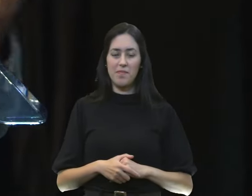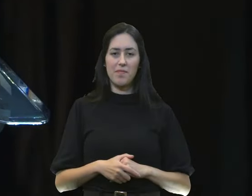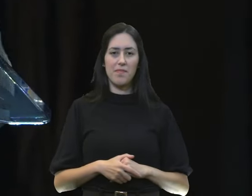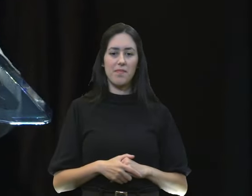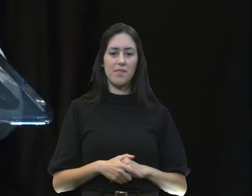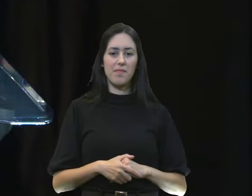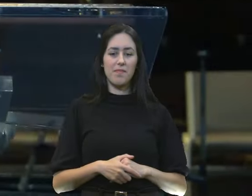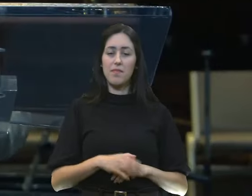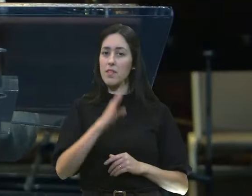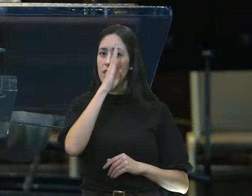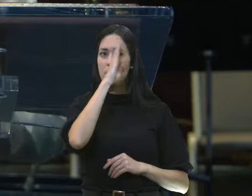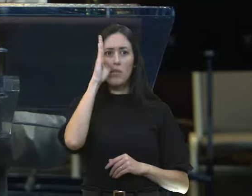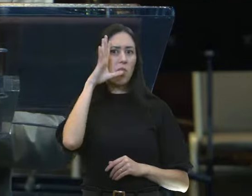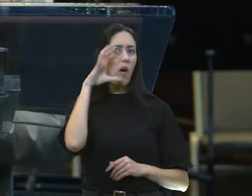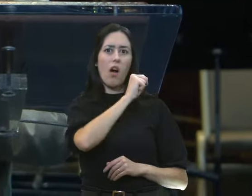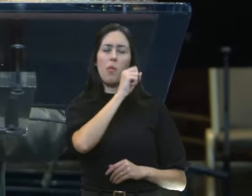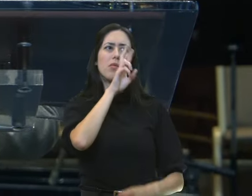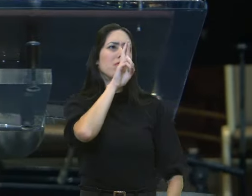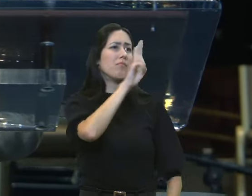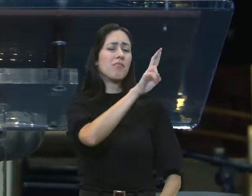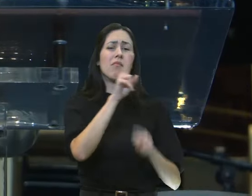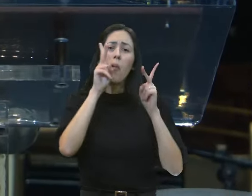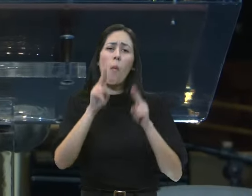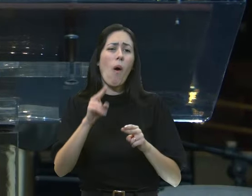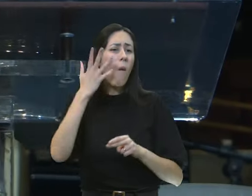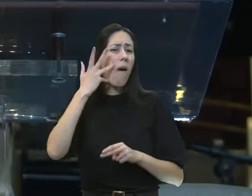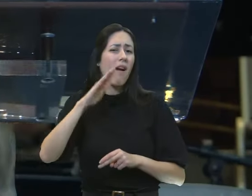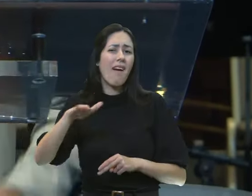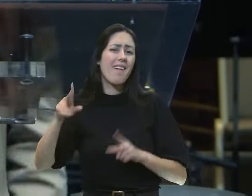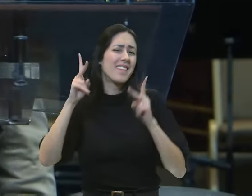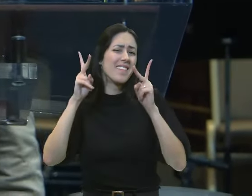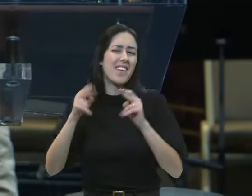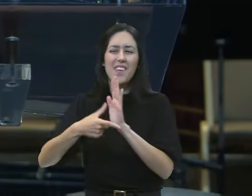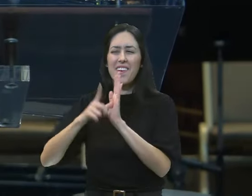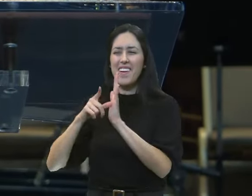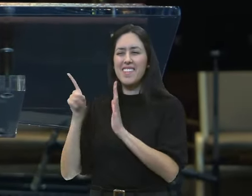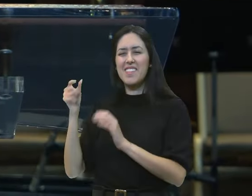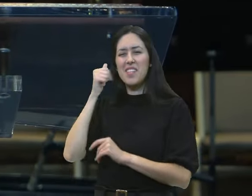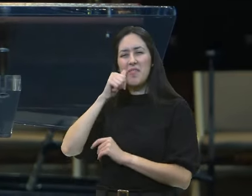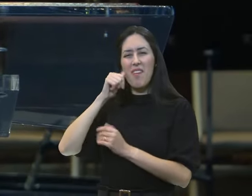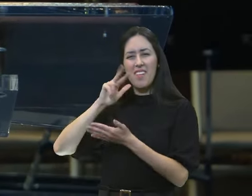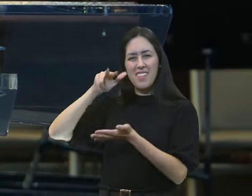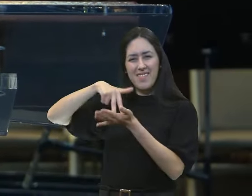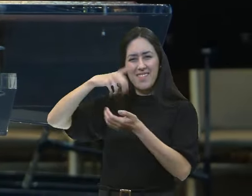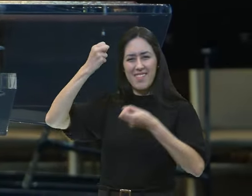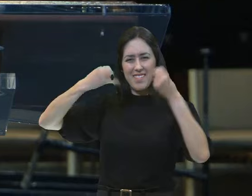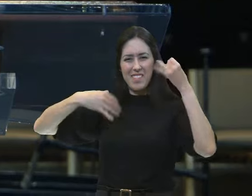E ele foi objetivo, simples como uma criança, como a Elaine disse aqui.